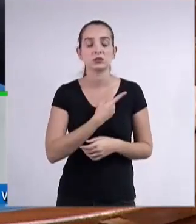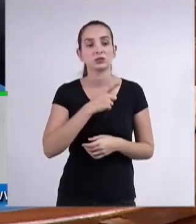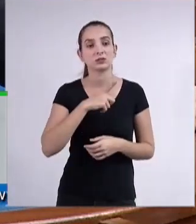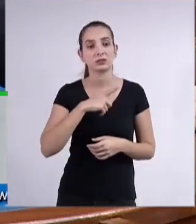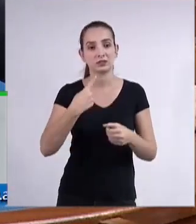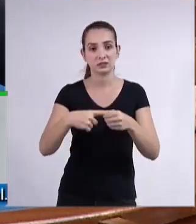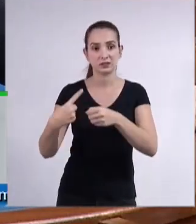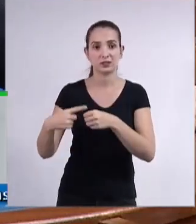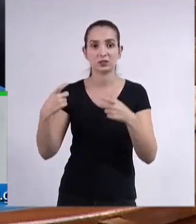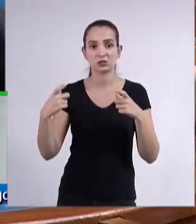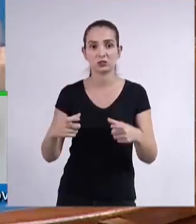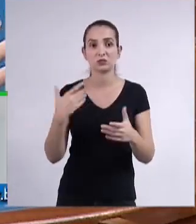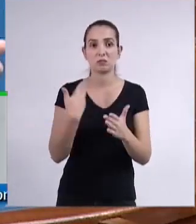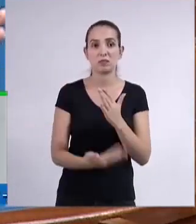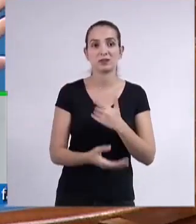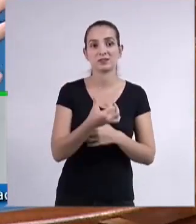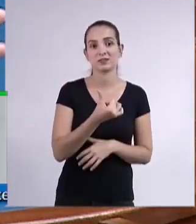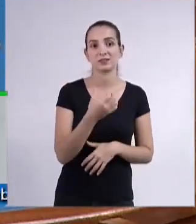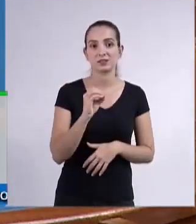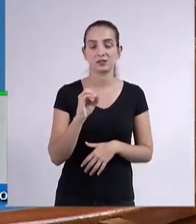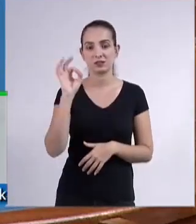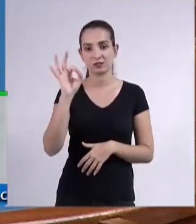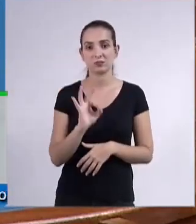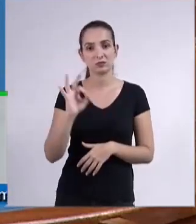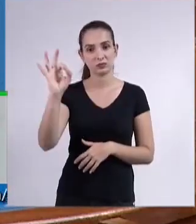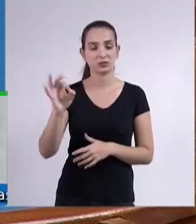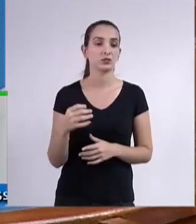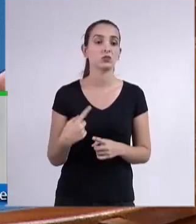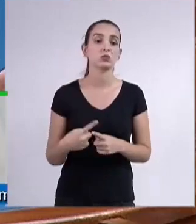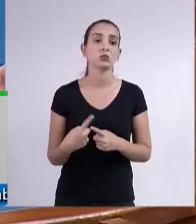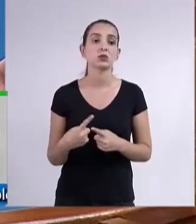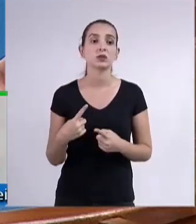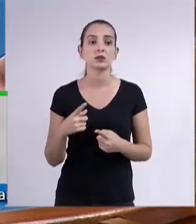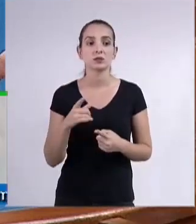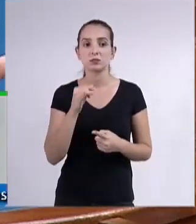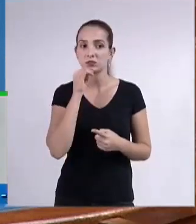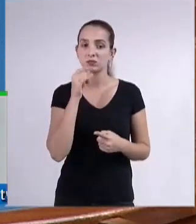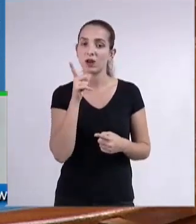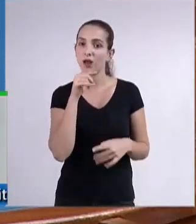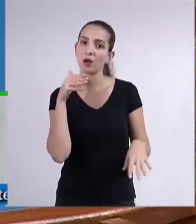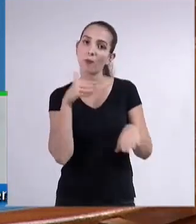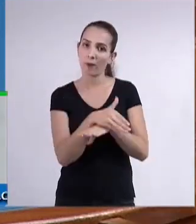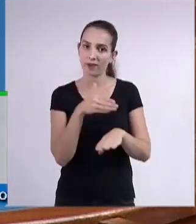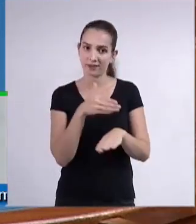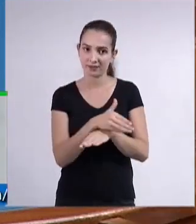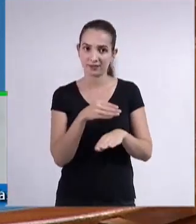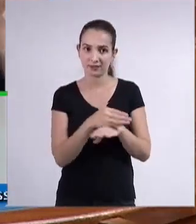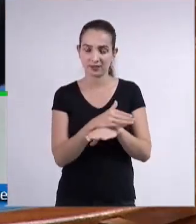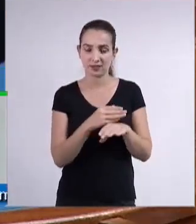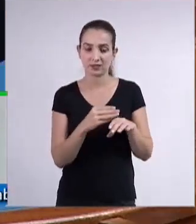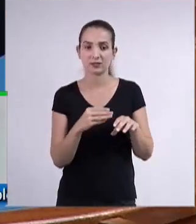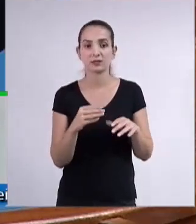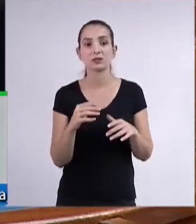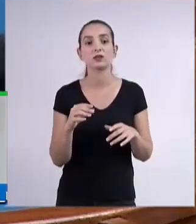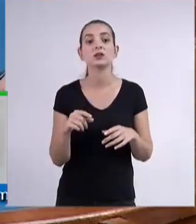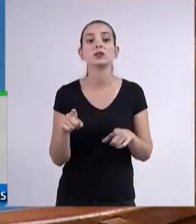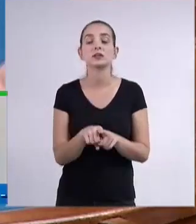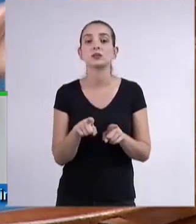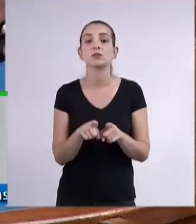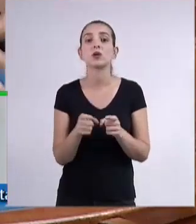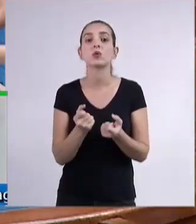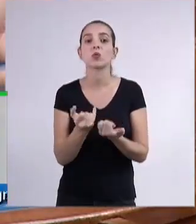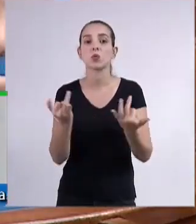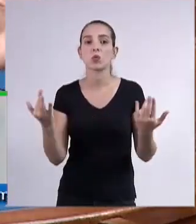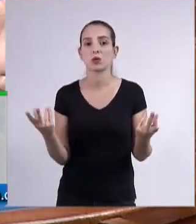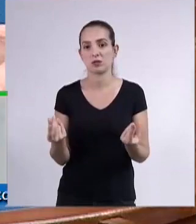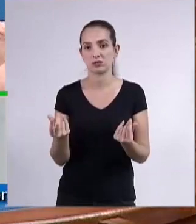de água é de 60%, porque você compara pelo quê? O quanto de água que está entrando pelo macromedidor e o quanto que você está